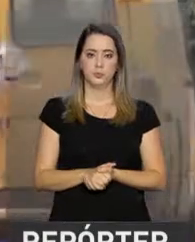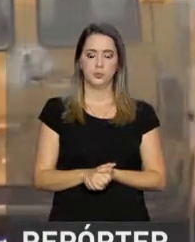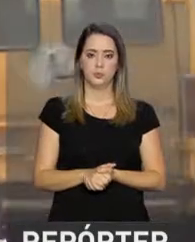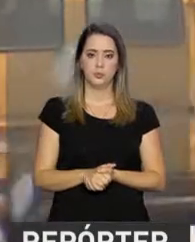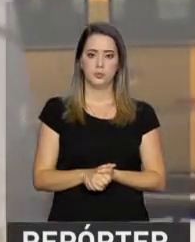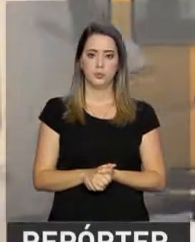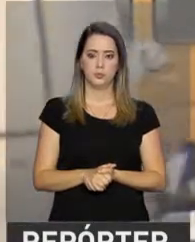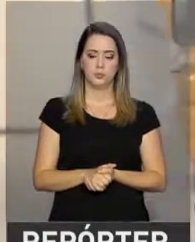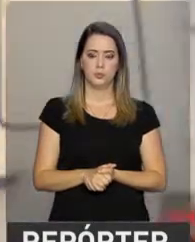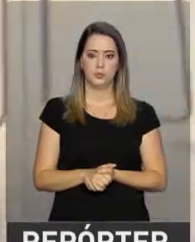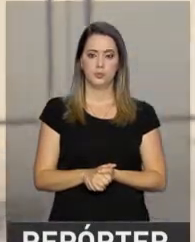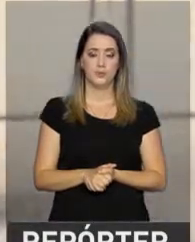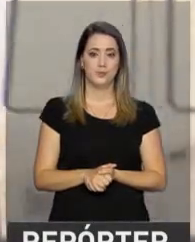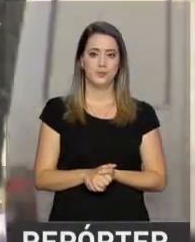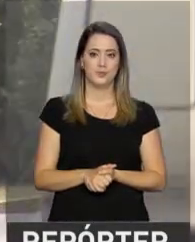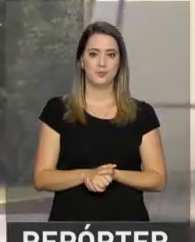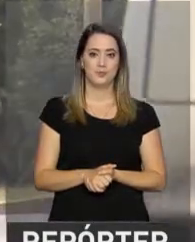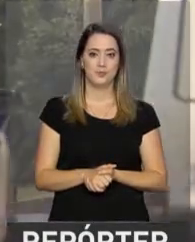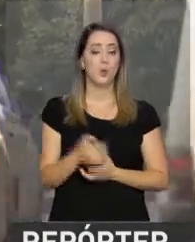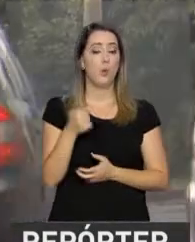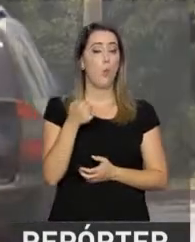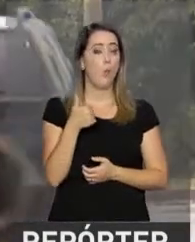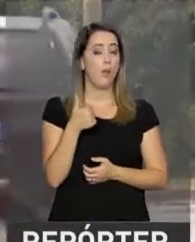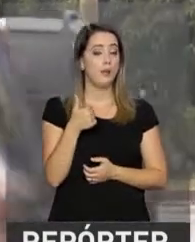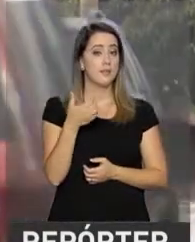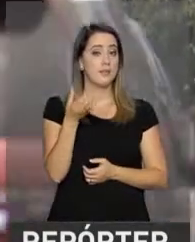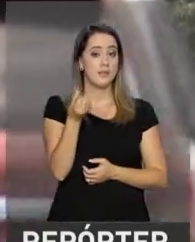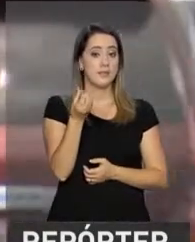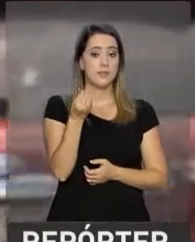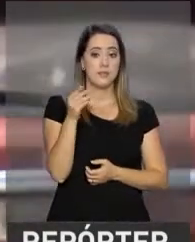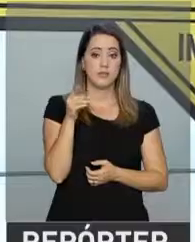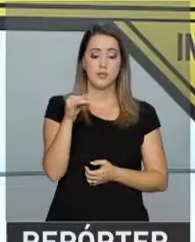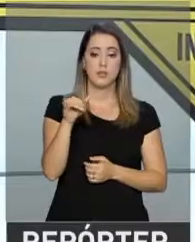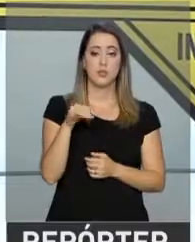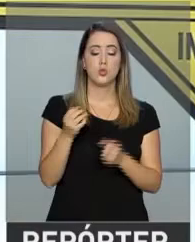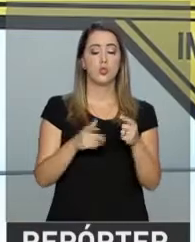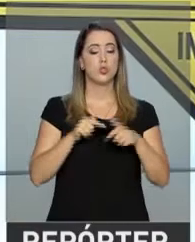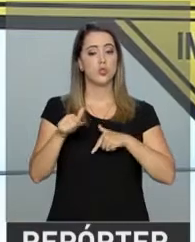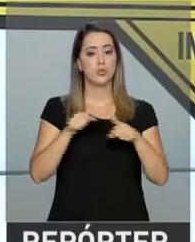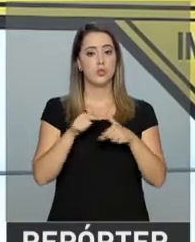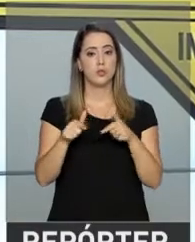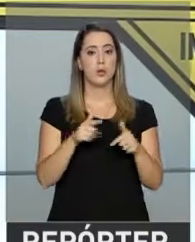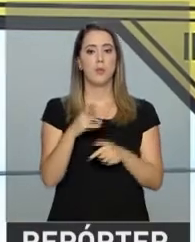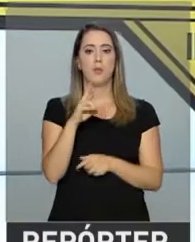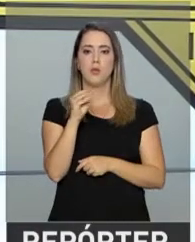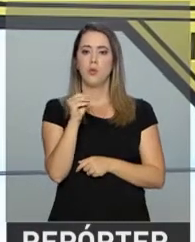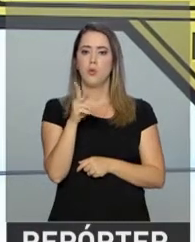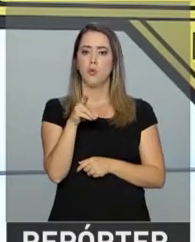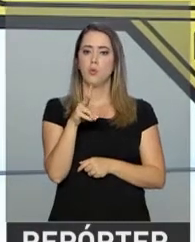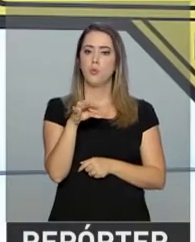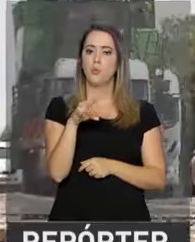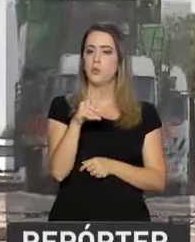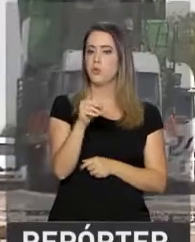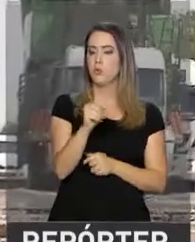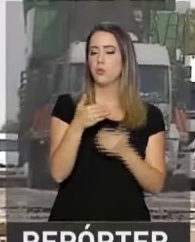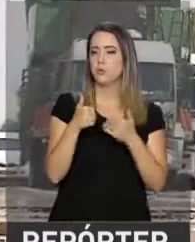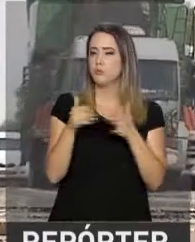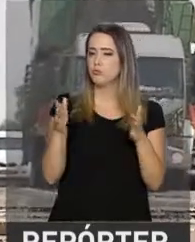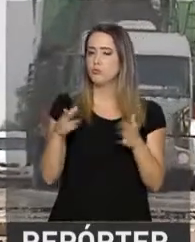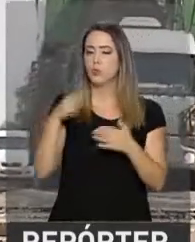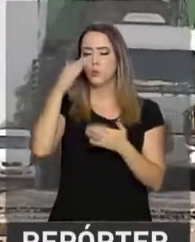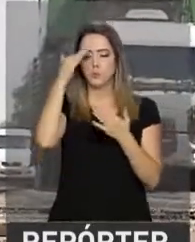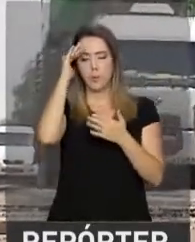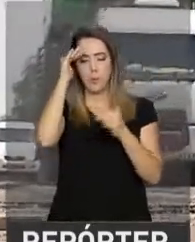em quase 60 dias de operação em rodovias federais a rodovia cumpriu seu objetivo que é evitar